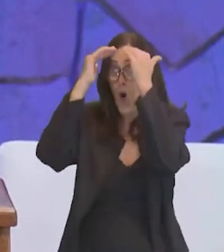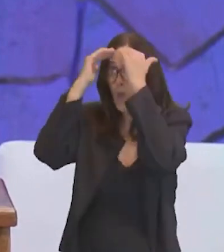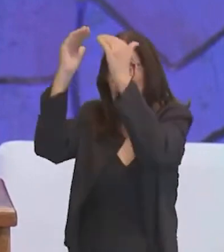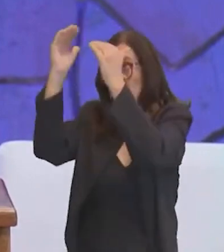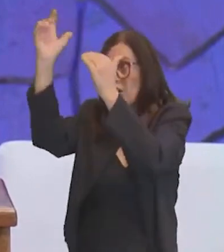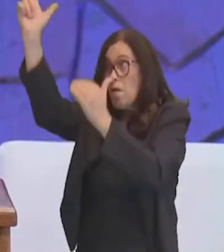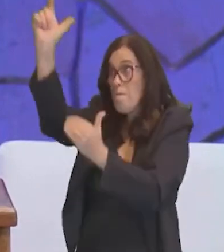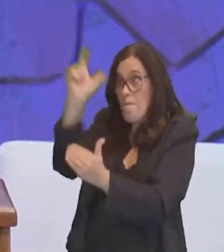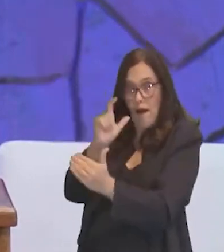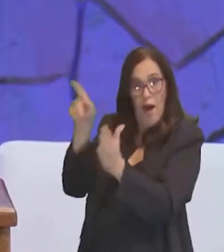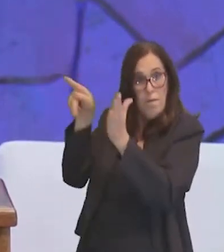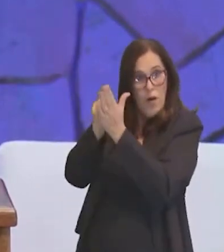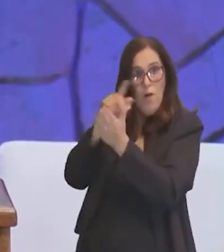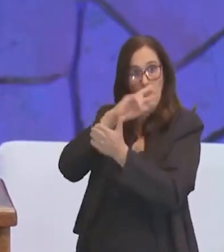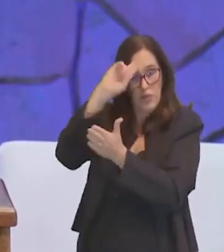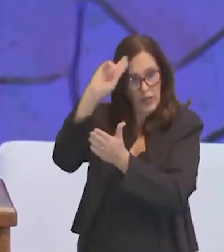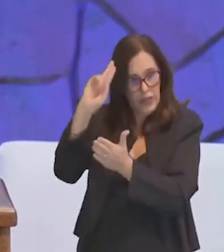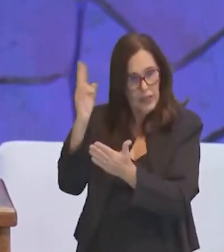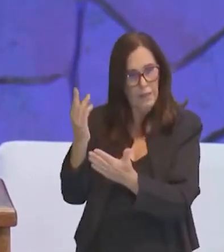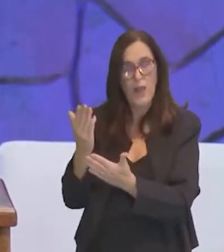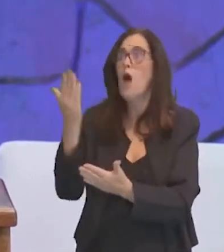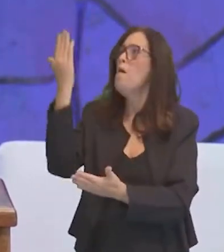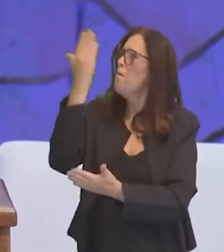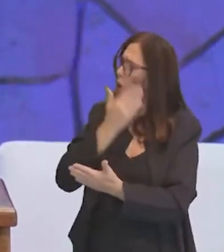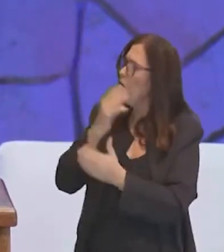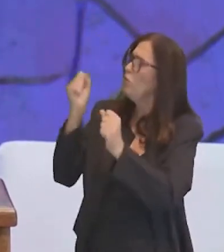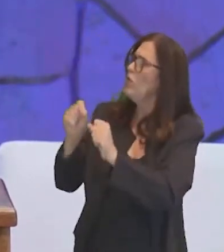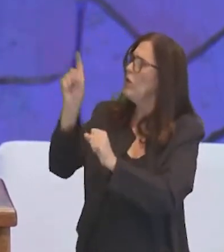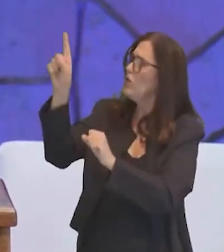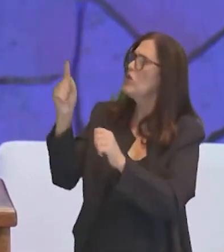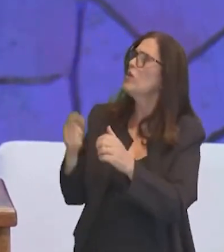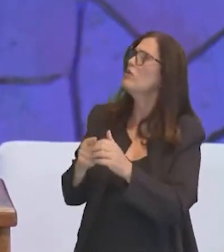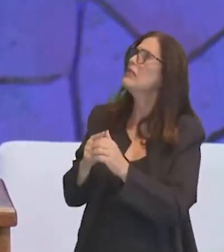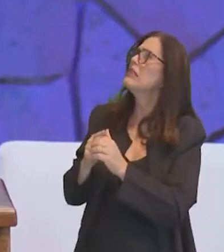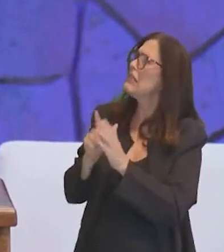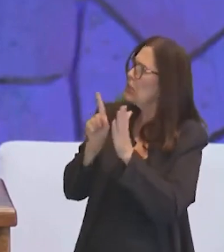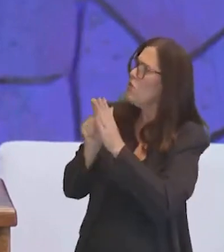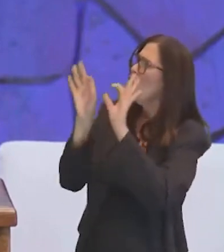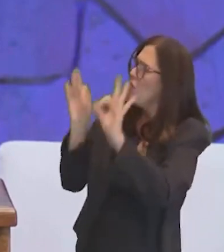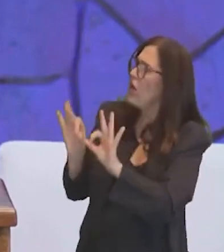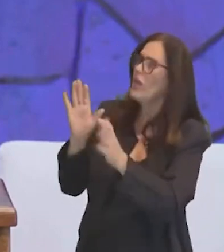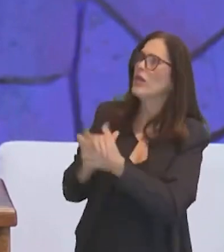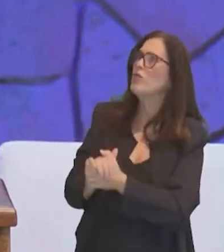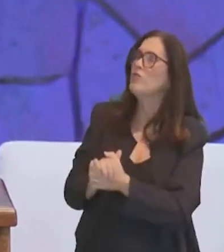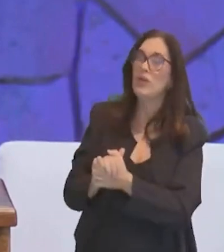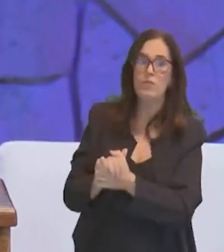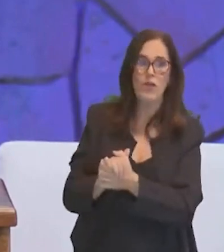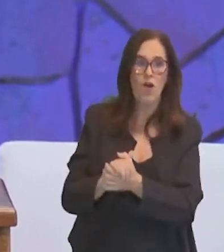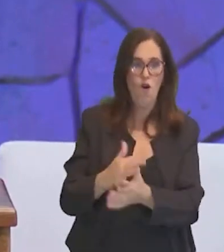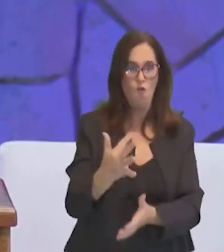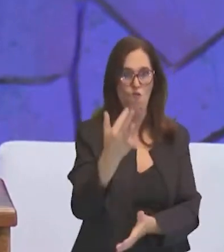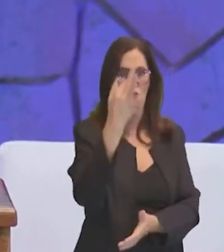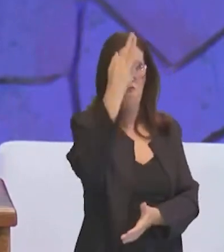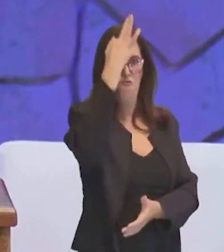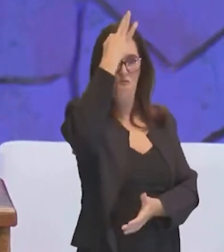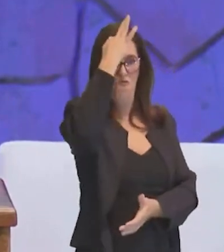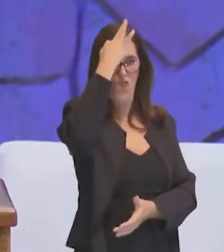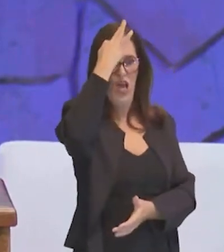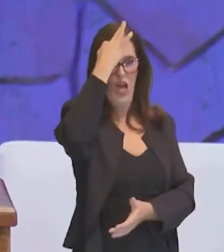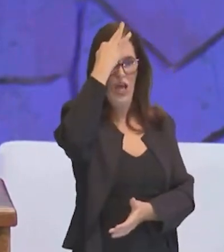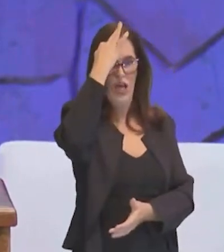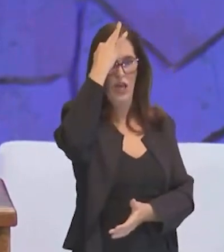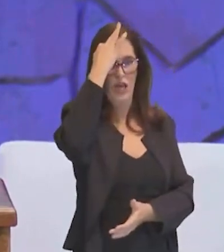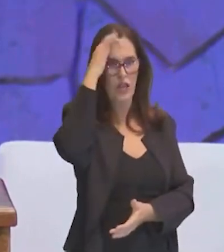do Senhor, fizeram prova do poder de Deus. E pelo ato de fé, não que Deus